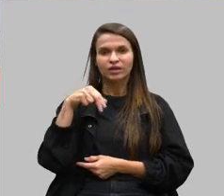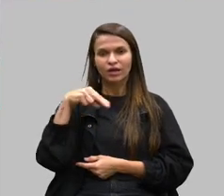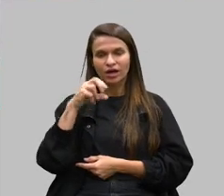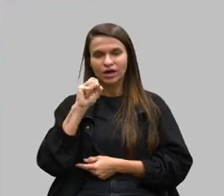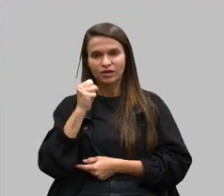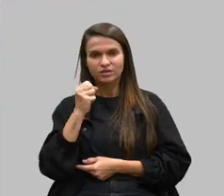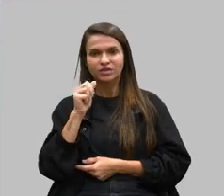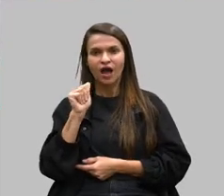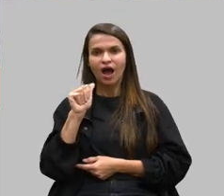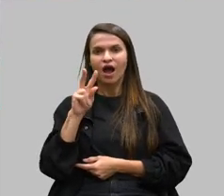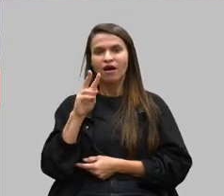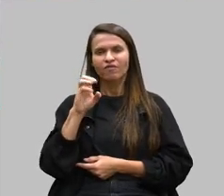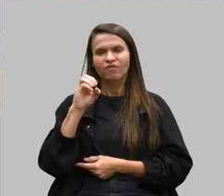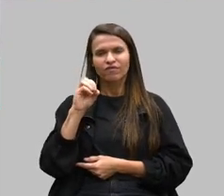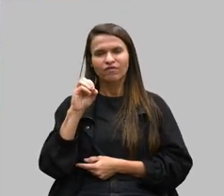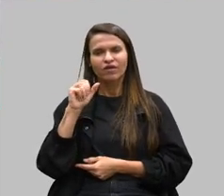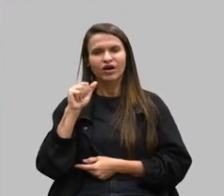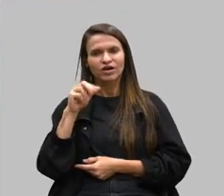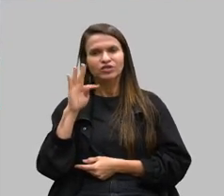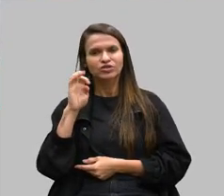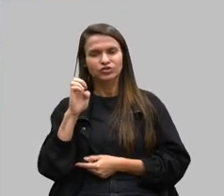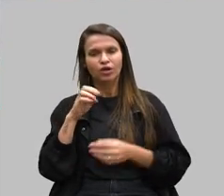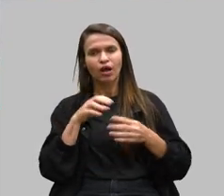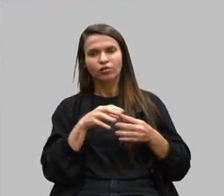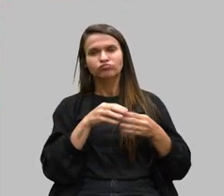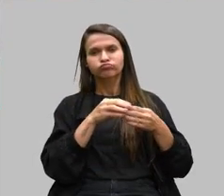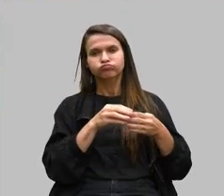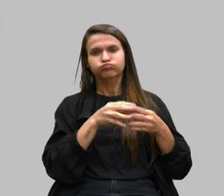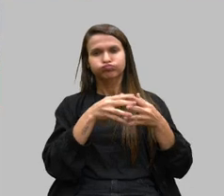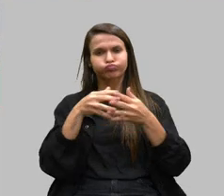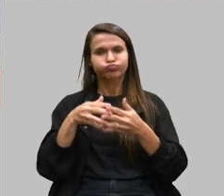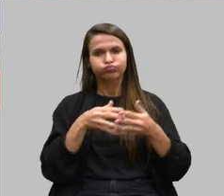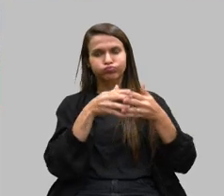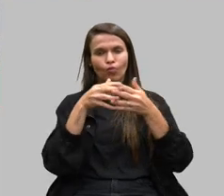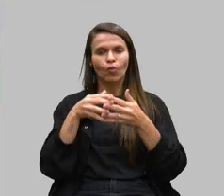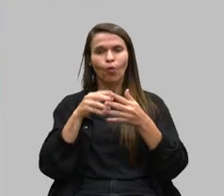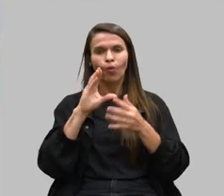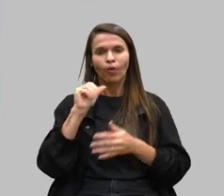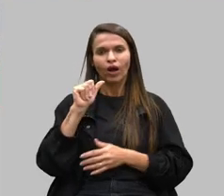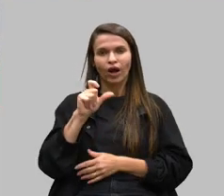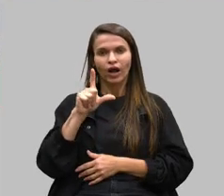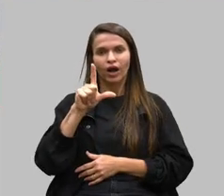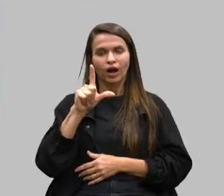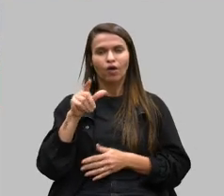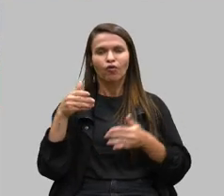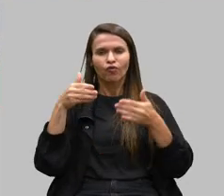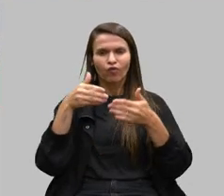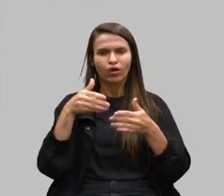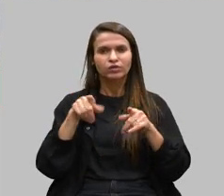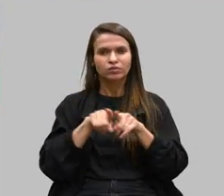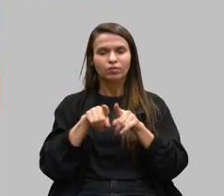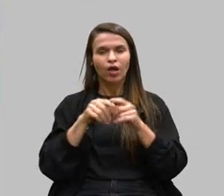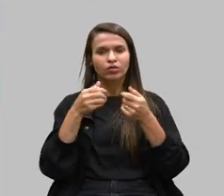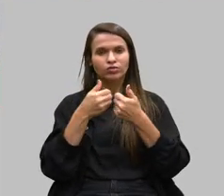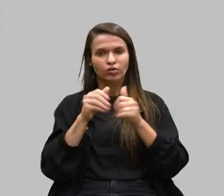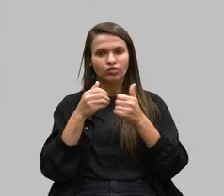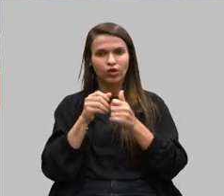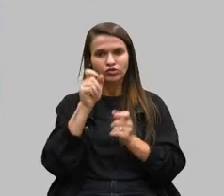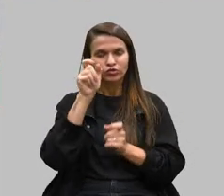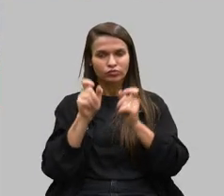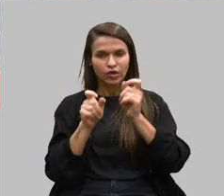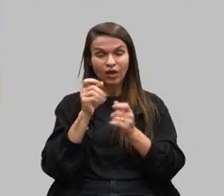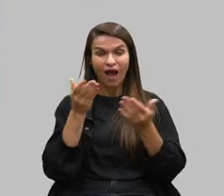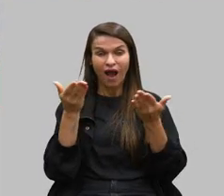o cal né transporta também o a unir que também dedica ao transporte de passageiro agora